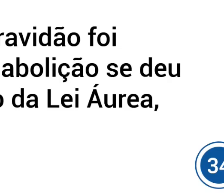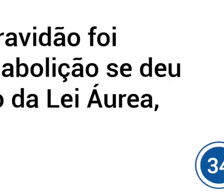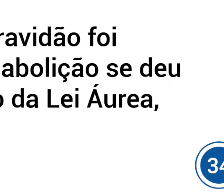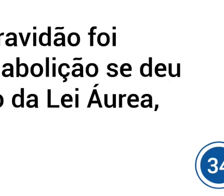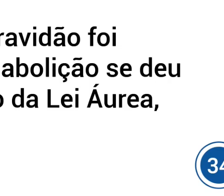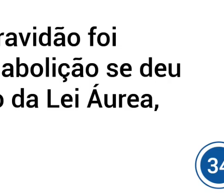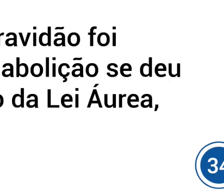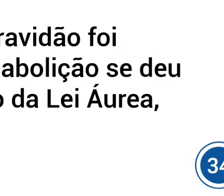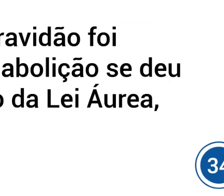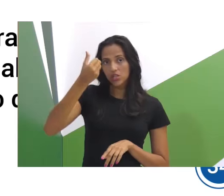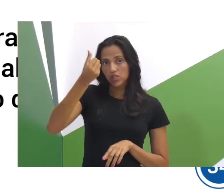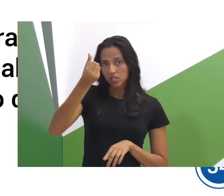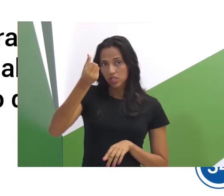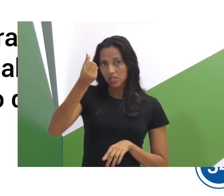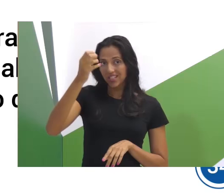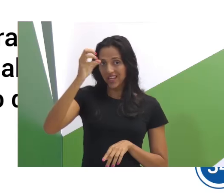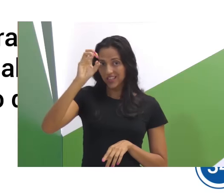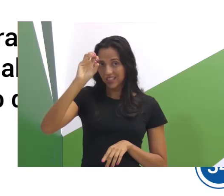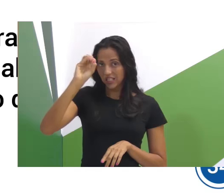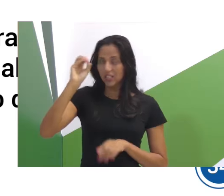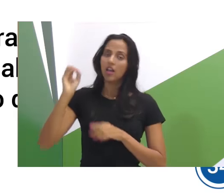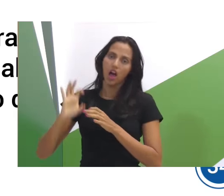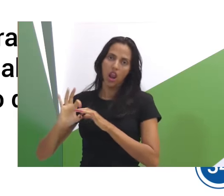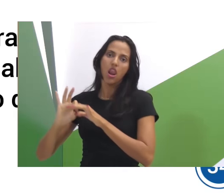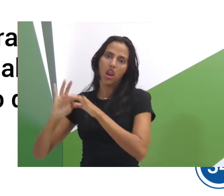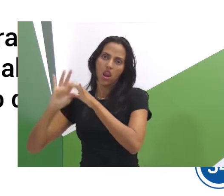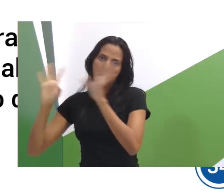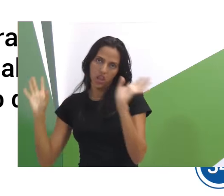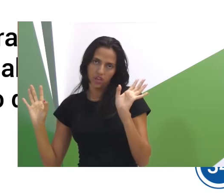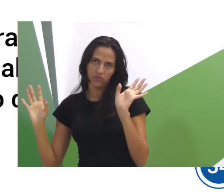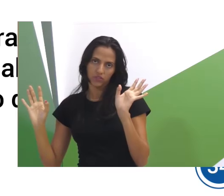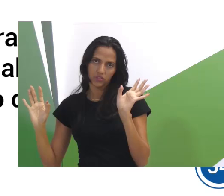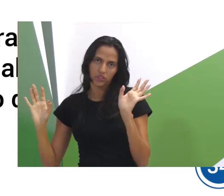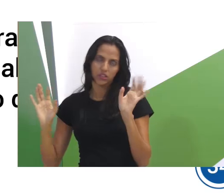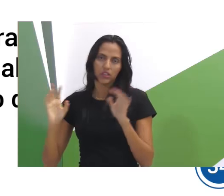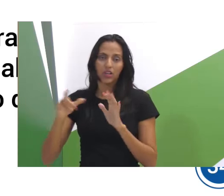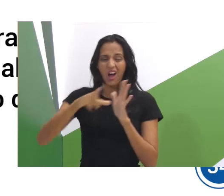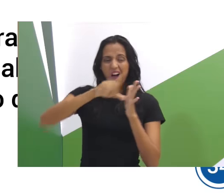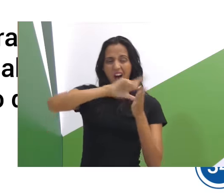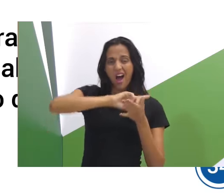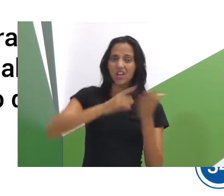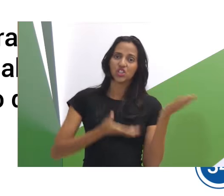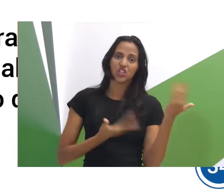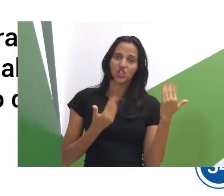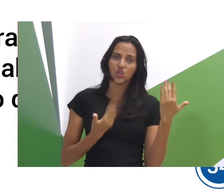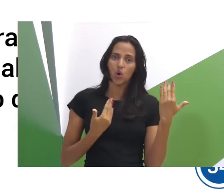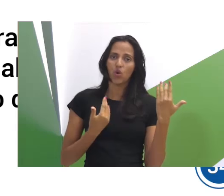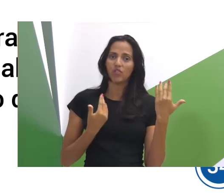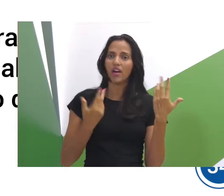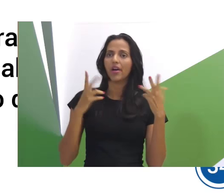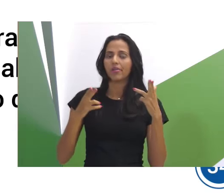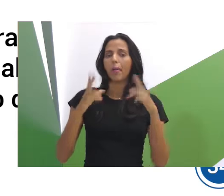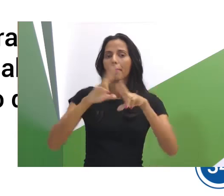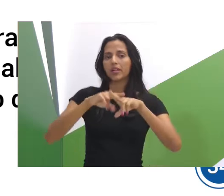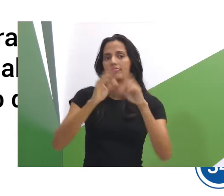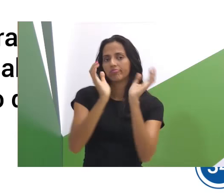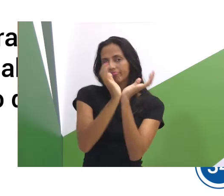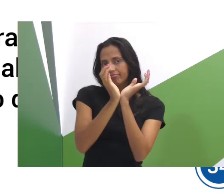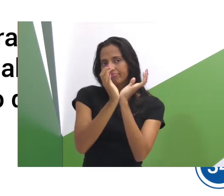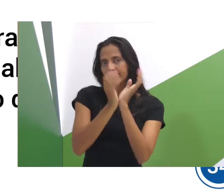vejamos, que absurdo esse, né? Uma expectativa de vida do escravo era em torno de 45 anos,